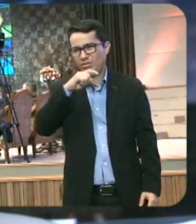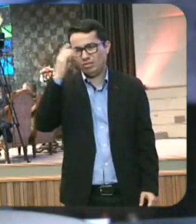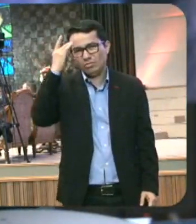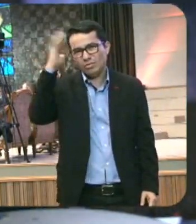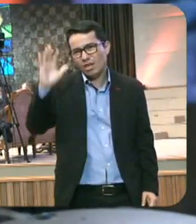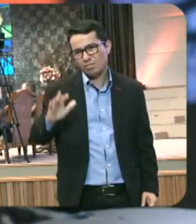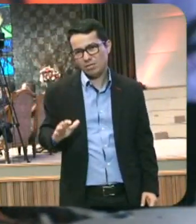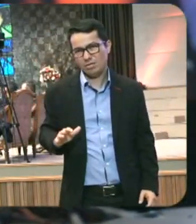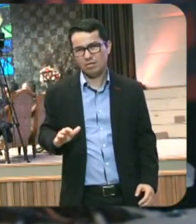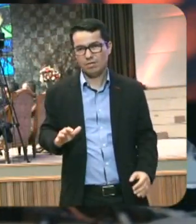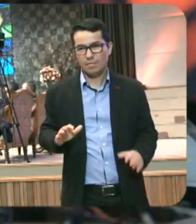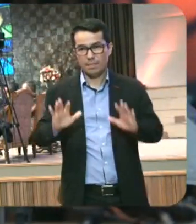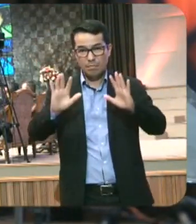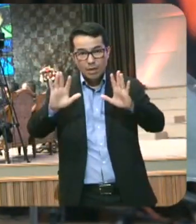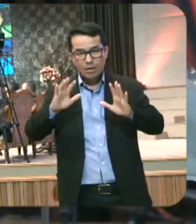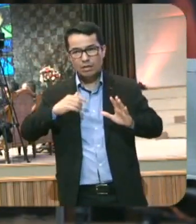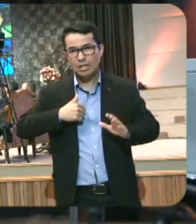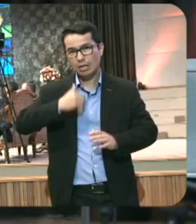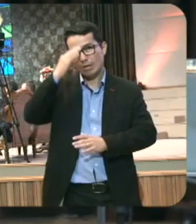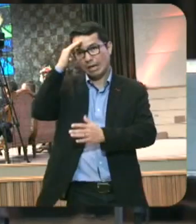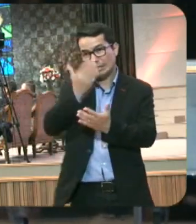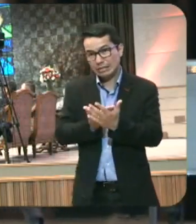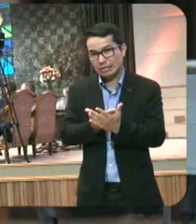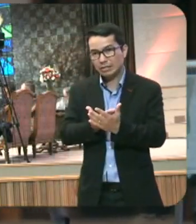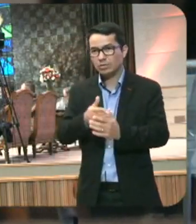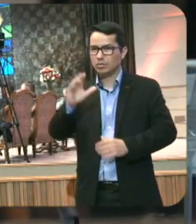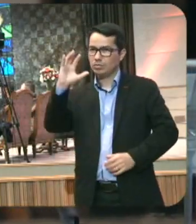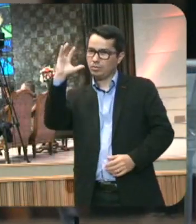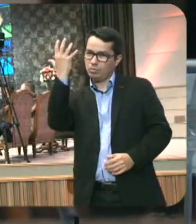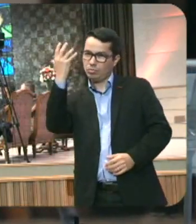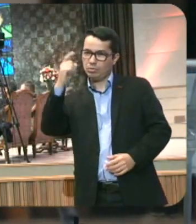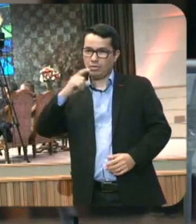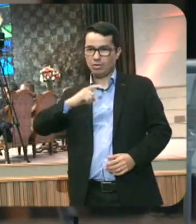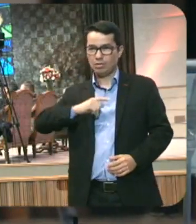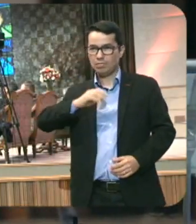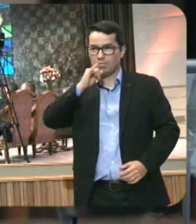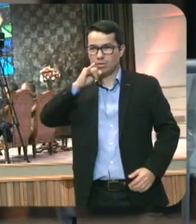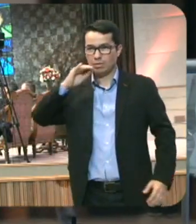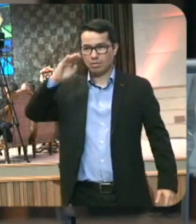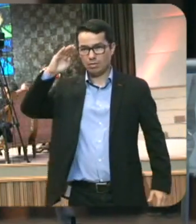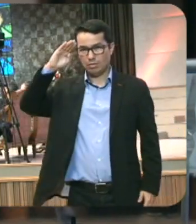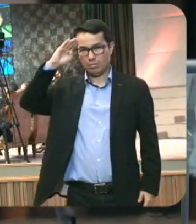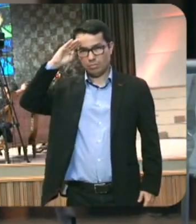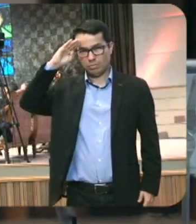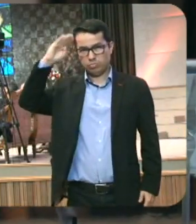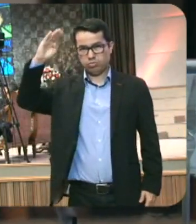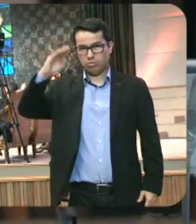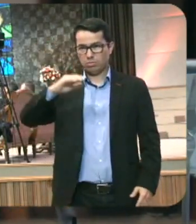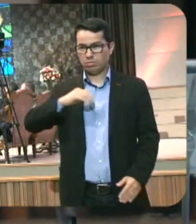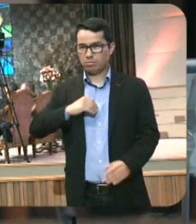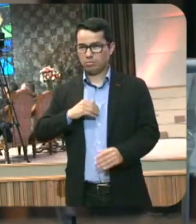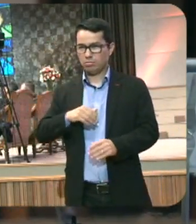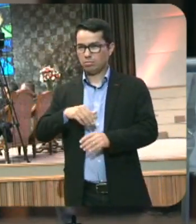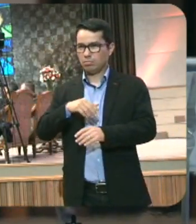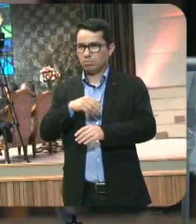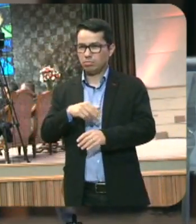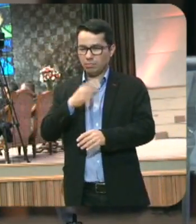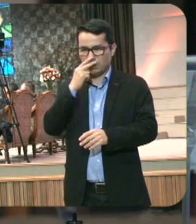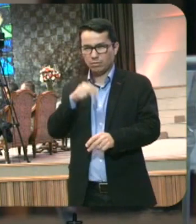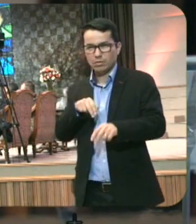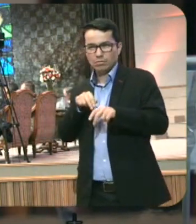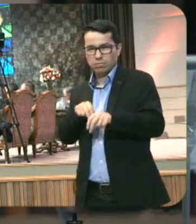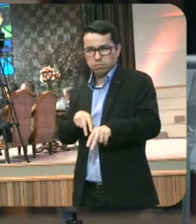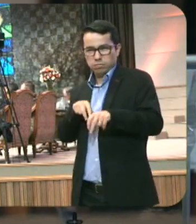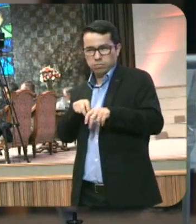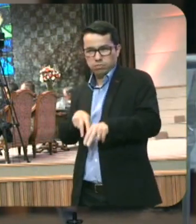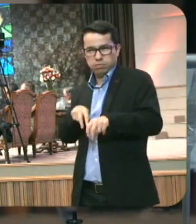eu acredito, que os batedores do povo de Israel começaram a caminhar pela terra para ver